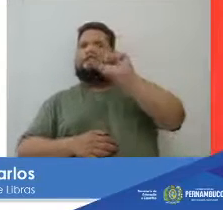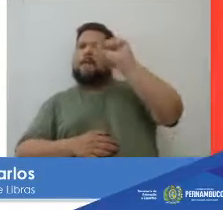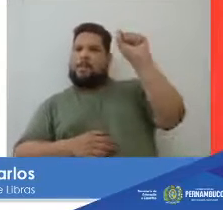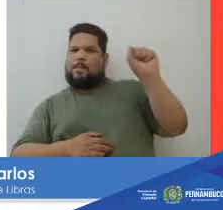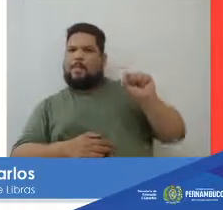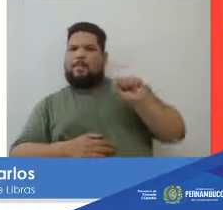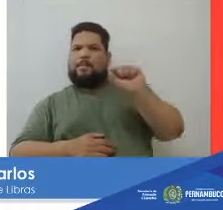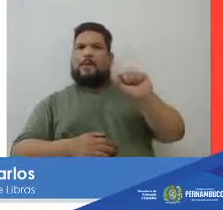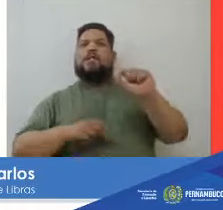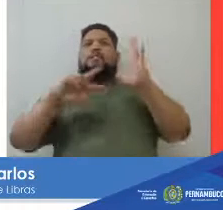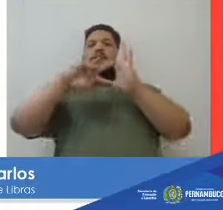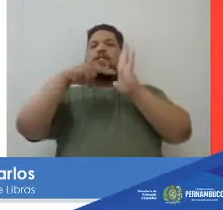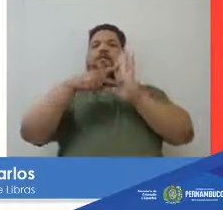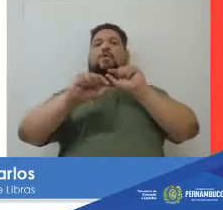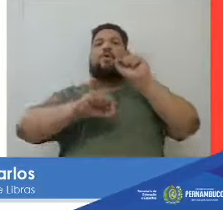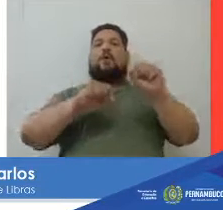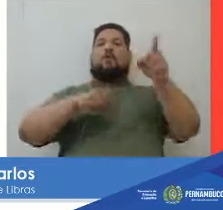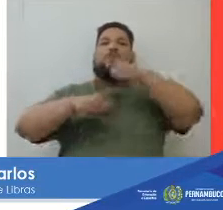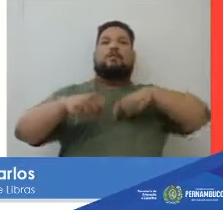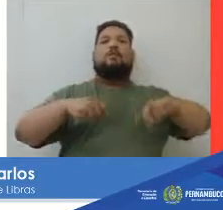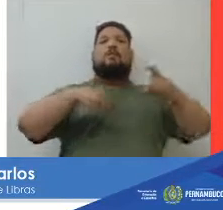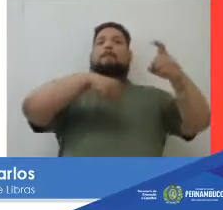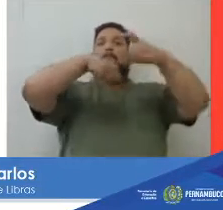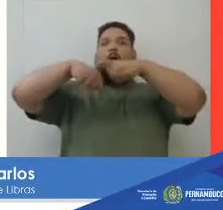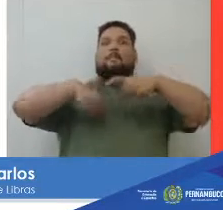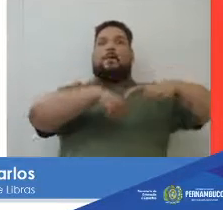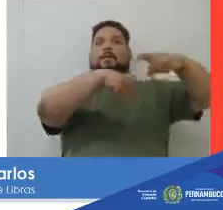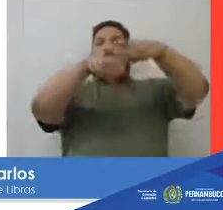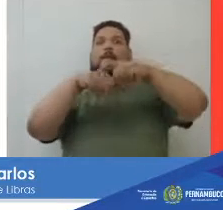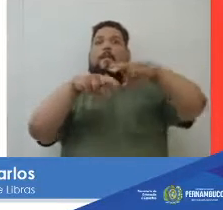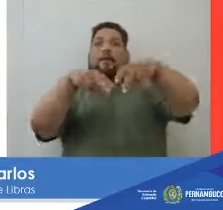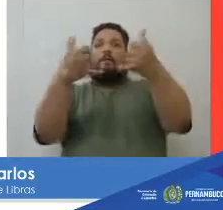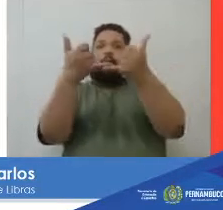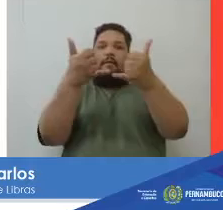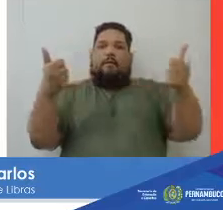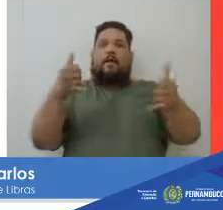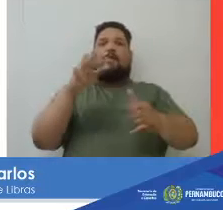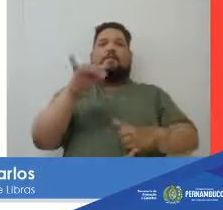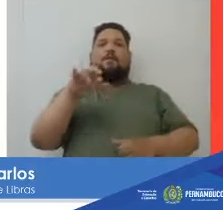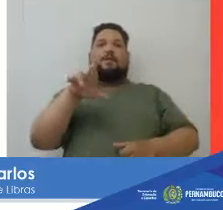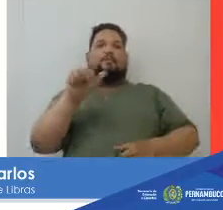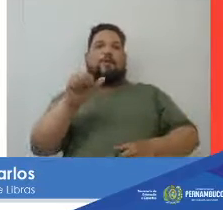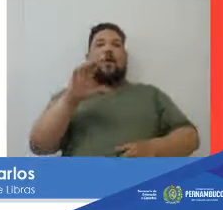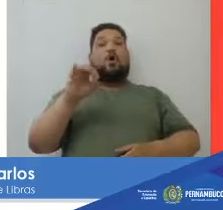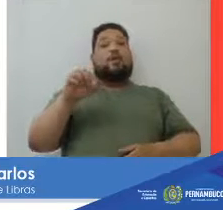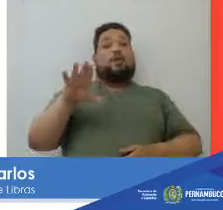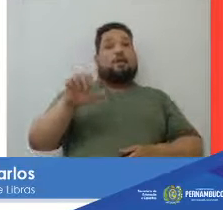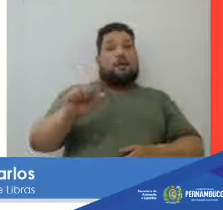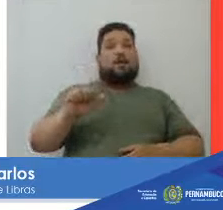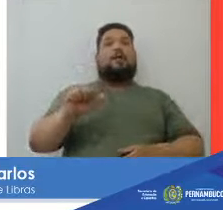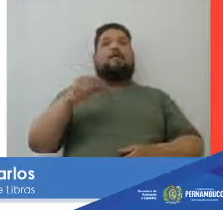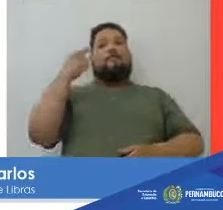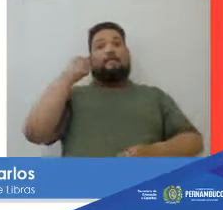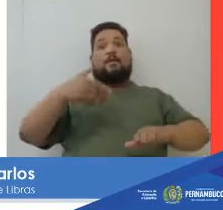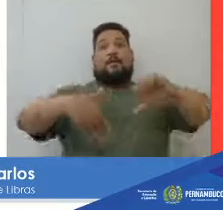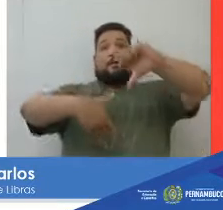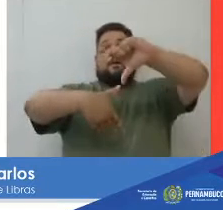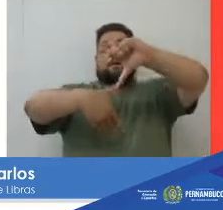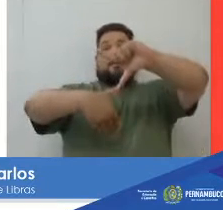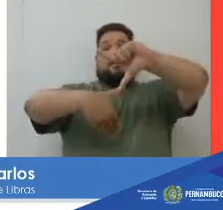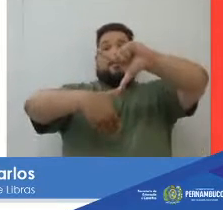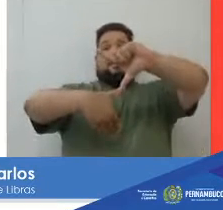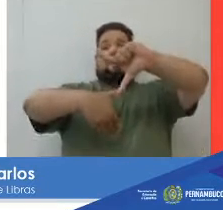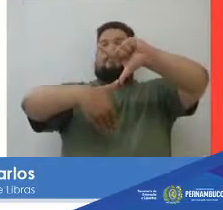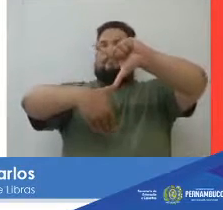aí como a gente é conectado com esses cabos de fibra óptica. Pode observar aí, tem a América Latina, né? O